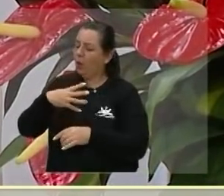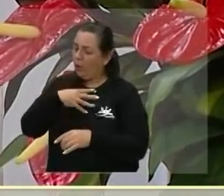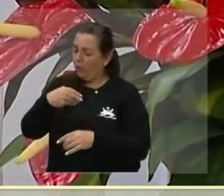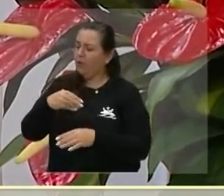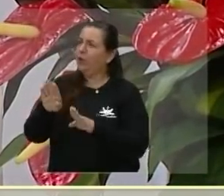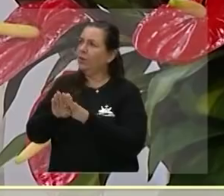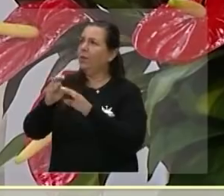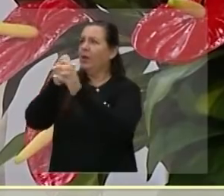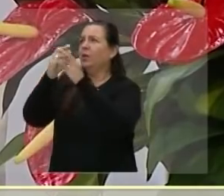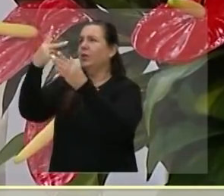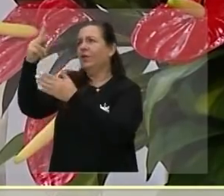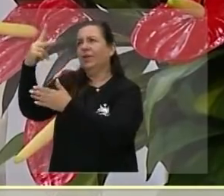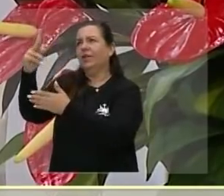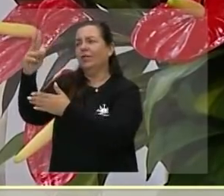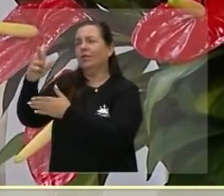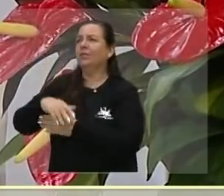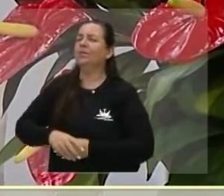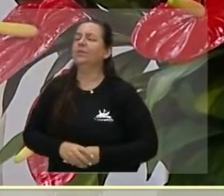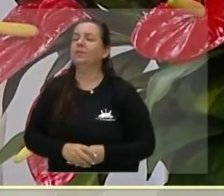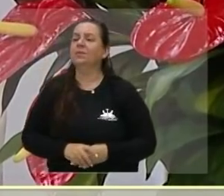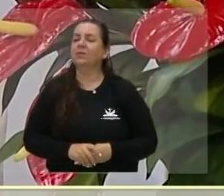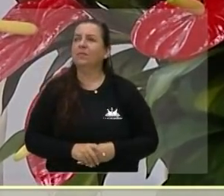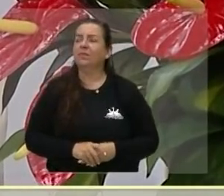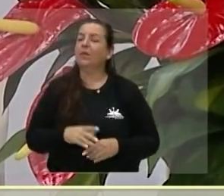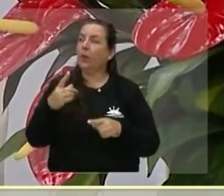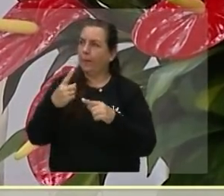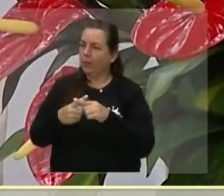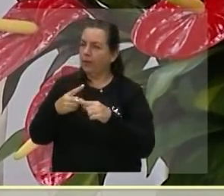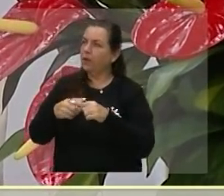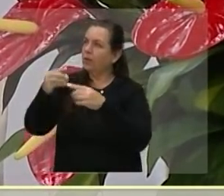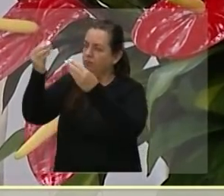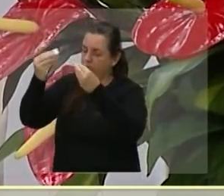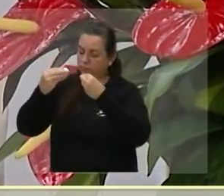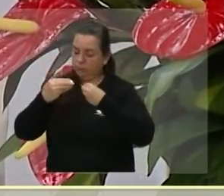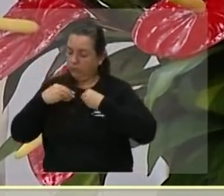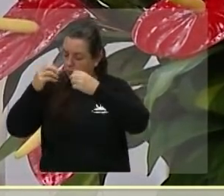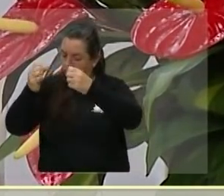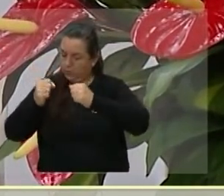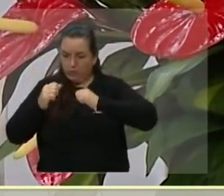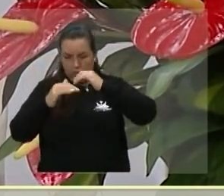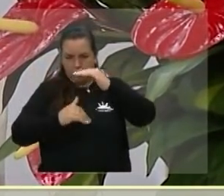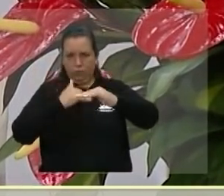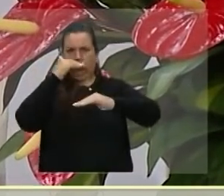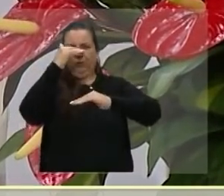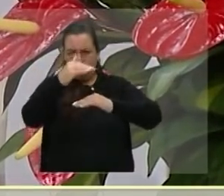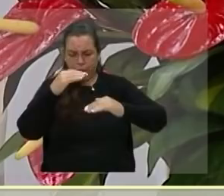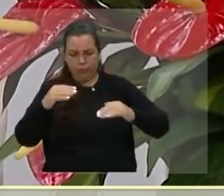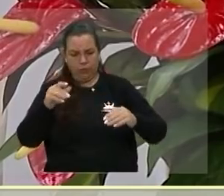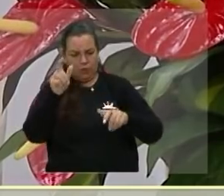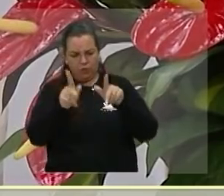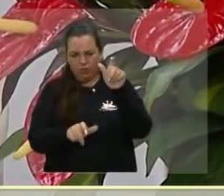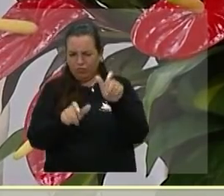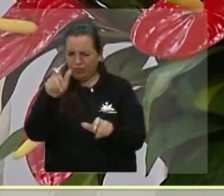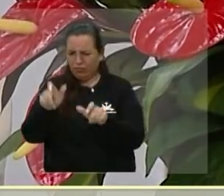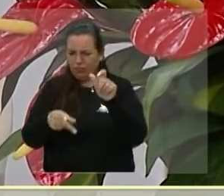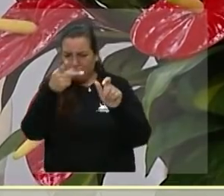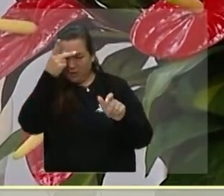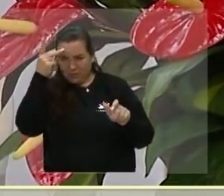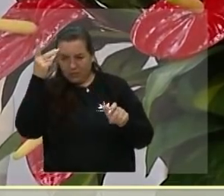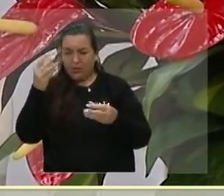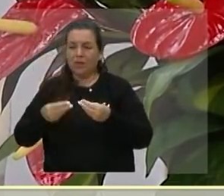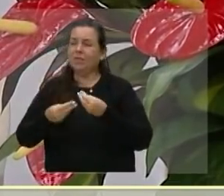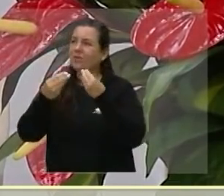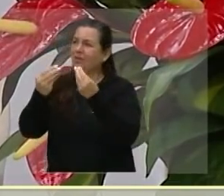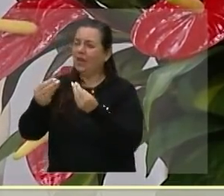te glorifique a ti ah e por que ele ideias que o poder sobre todo homem e ele dia